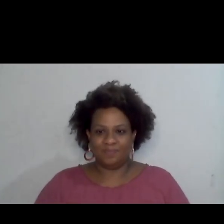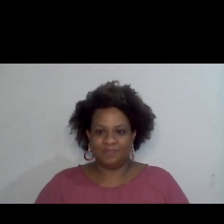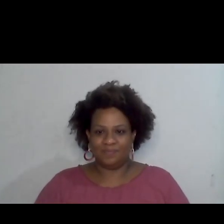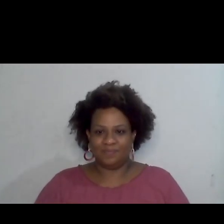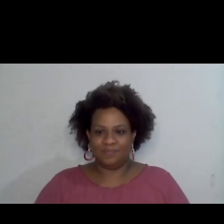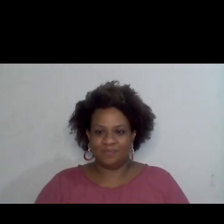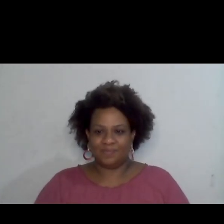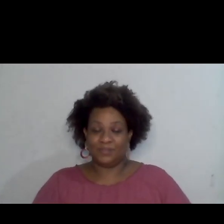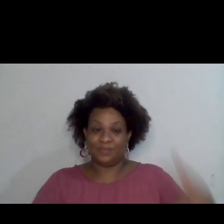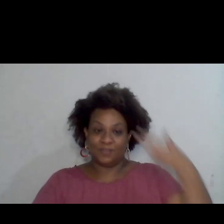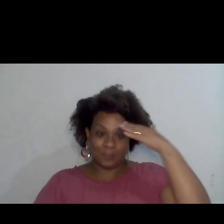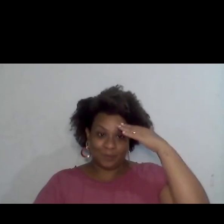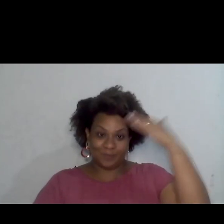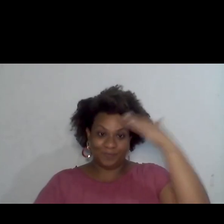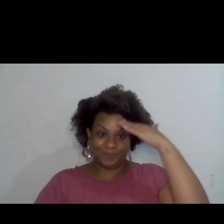Obrigada.